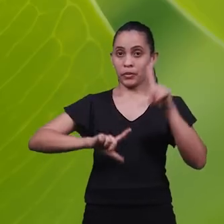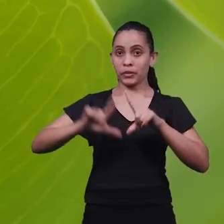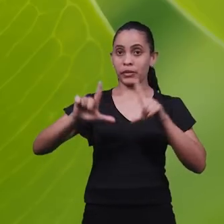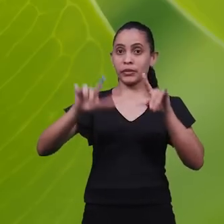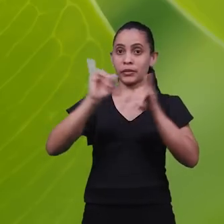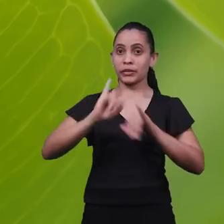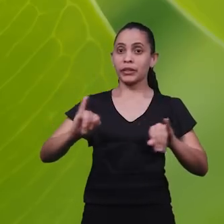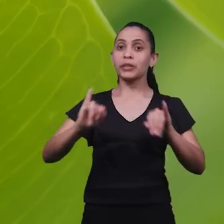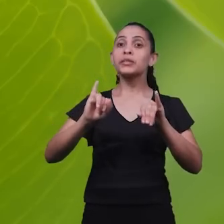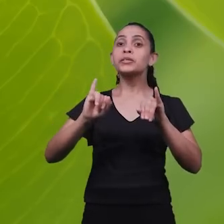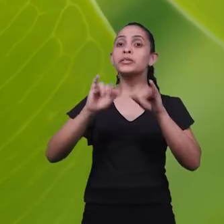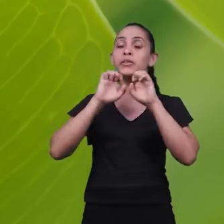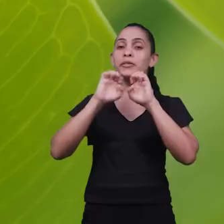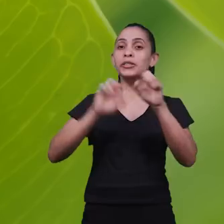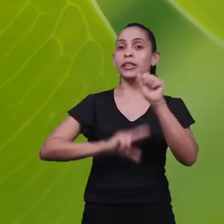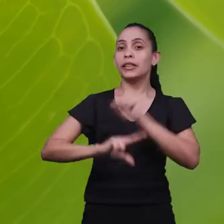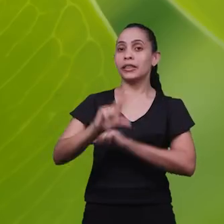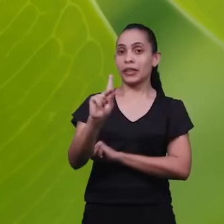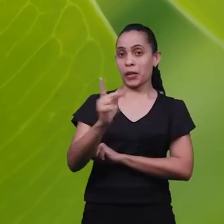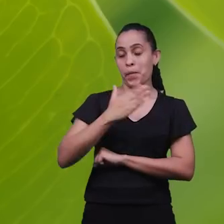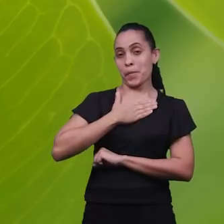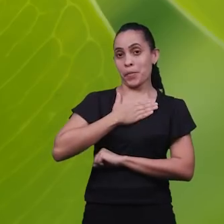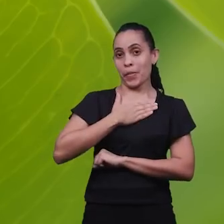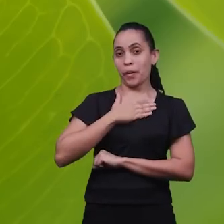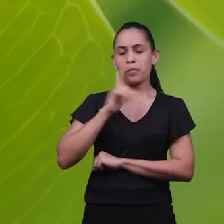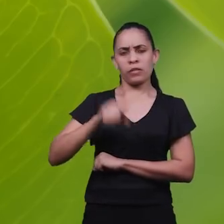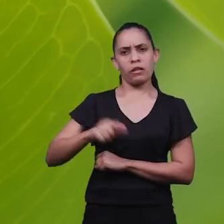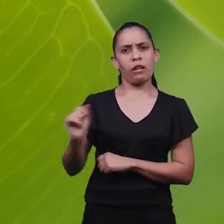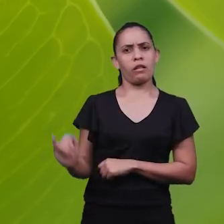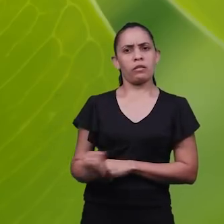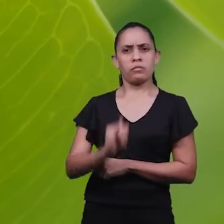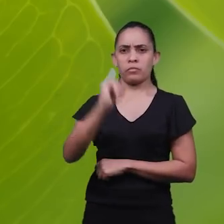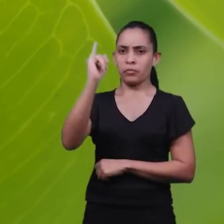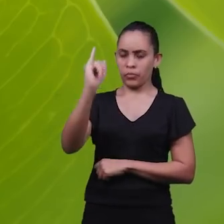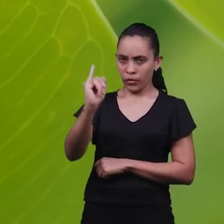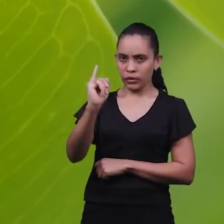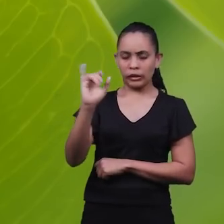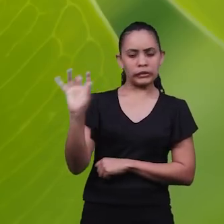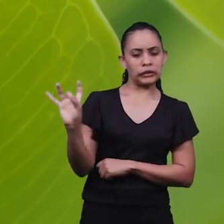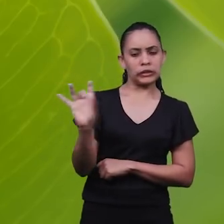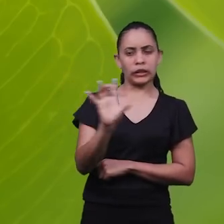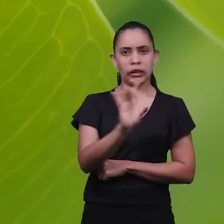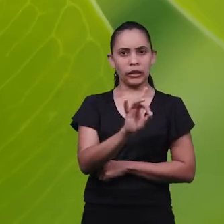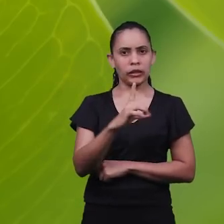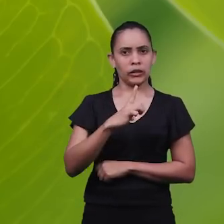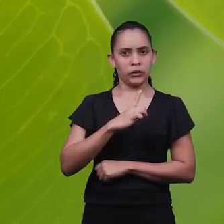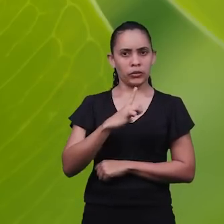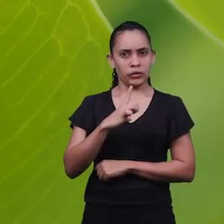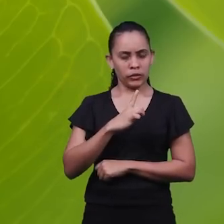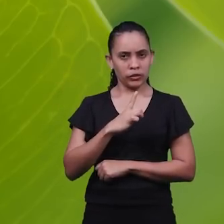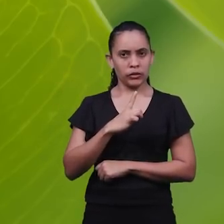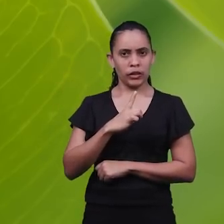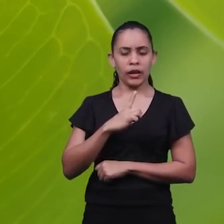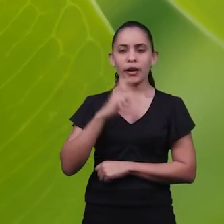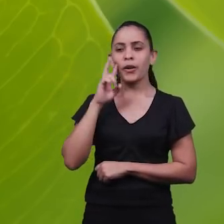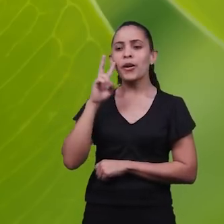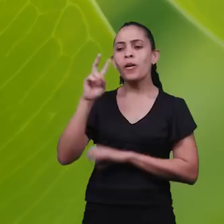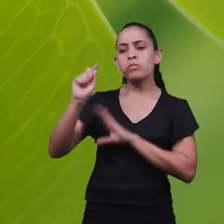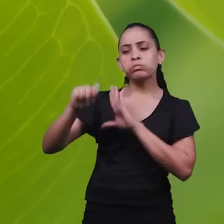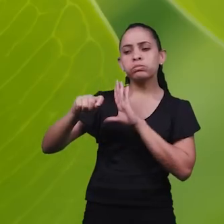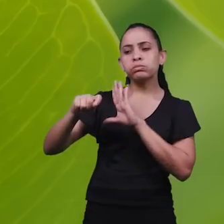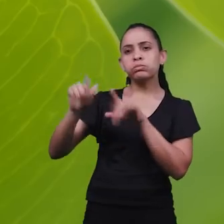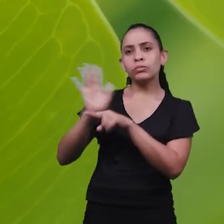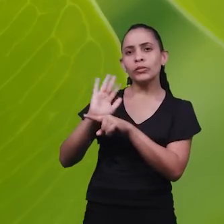programa Anunciando o Evangelho Eterno. Para mim é muito importante, porque cada vez mais que eu assisto,